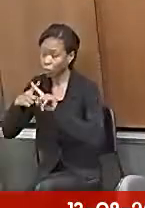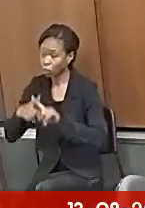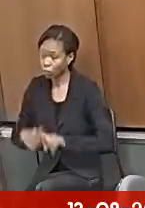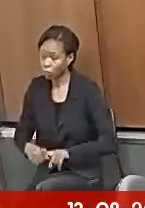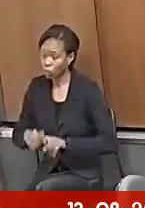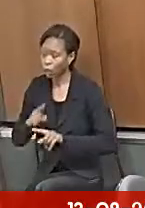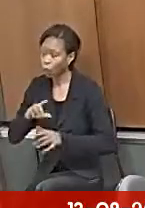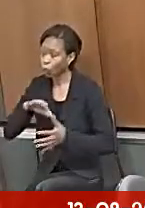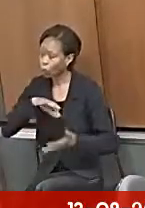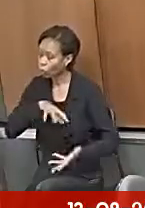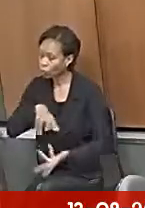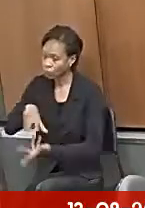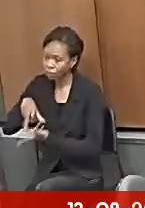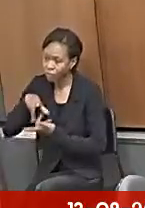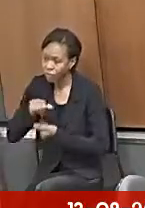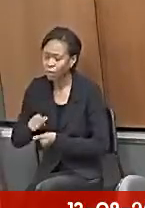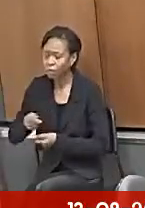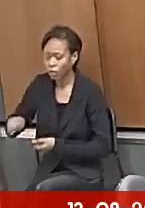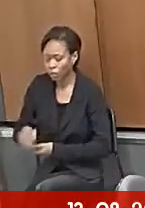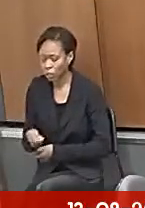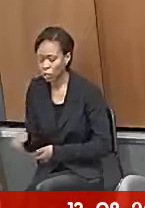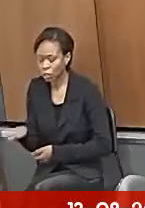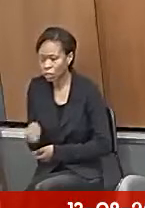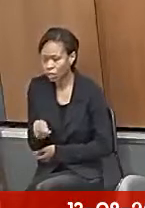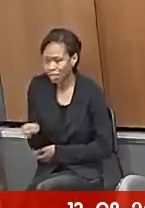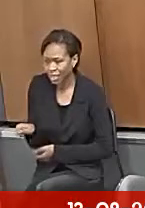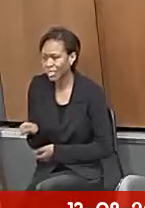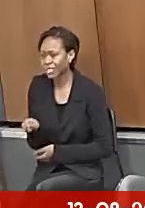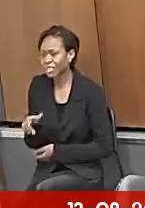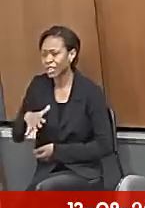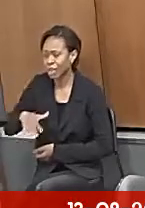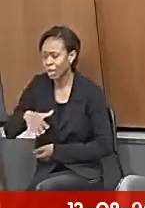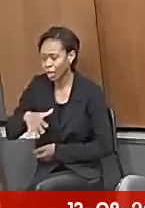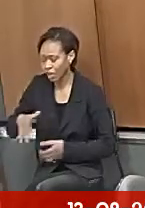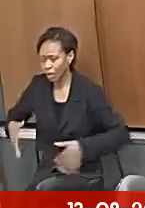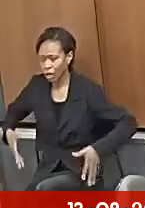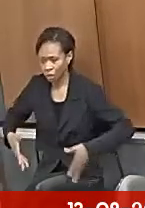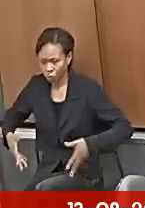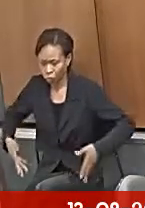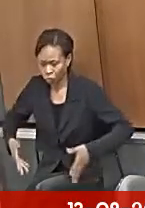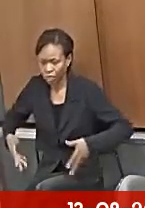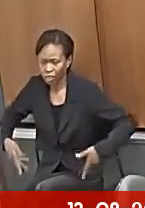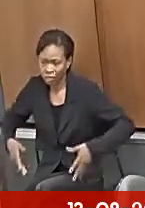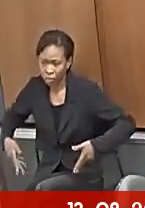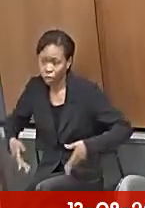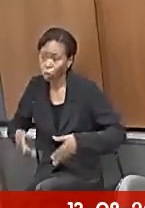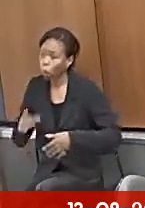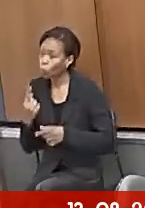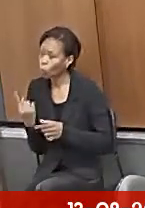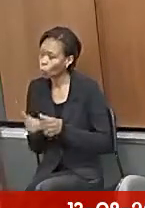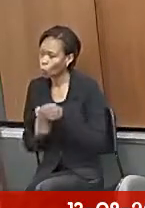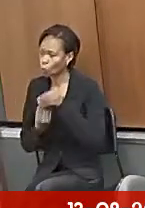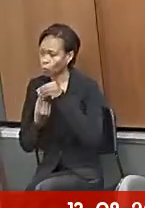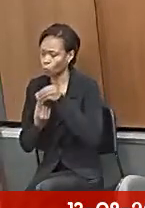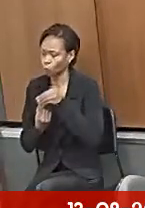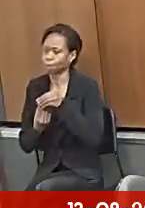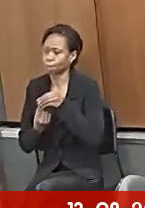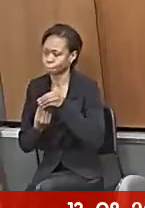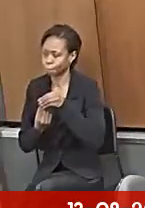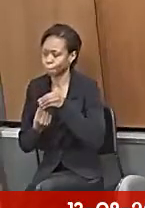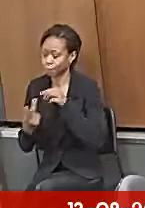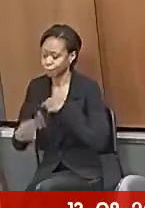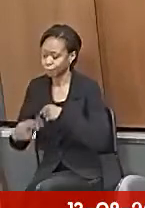rodas uma copa e internacional de tênis o único evento internacional de tênis que acontece aqui na capital